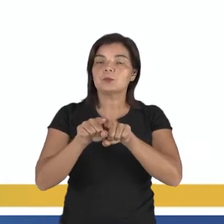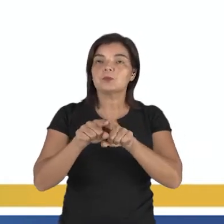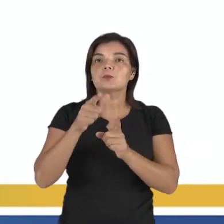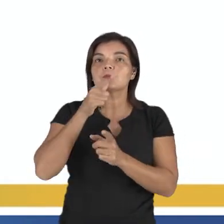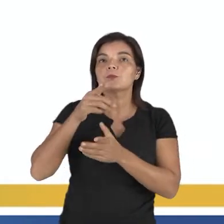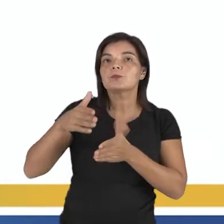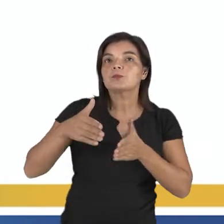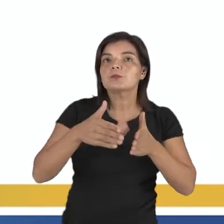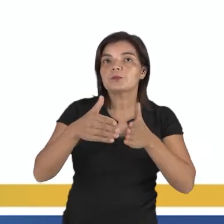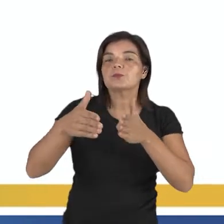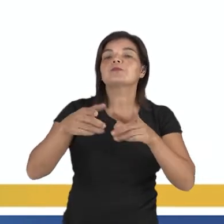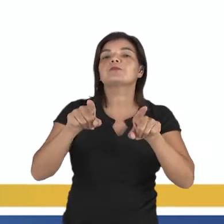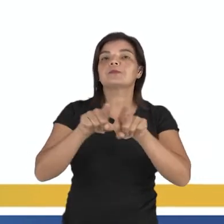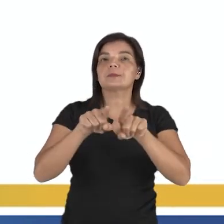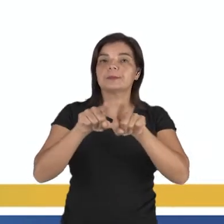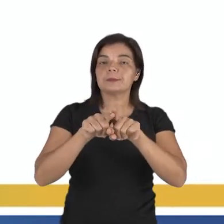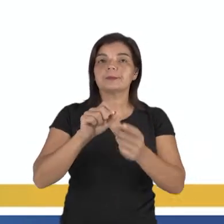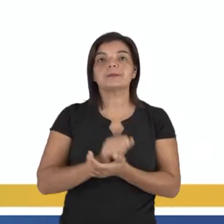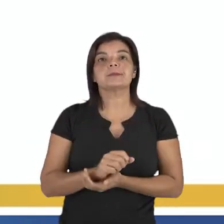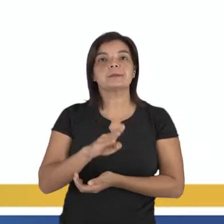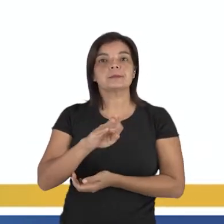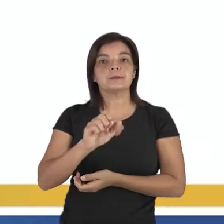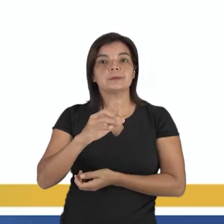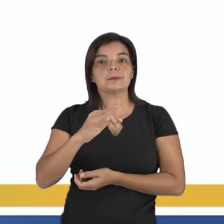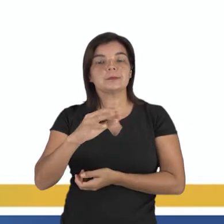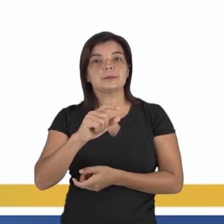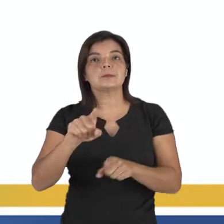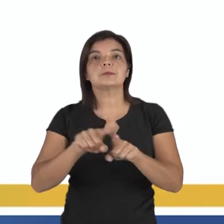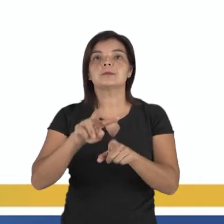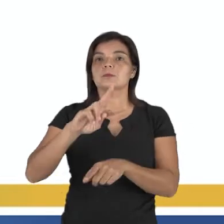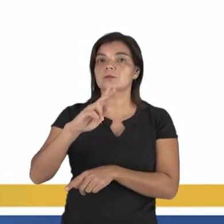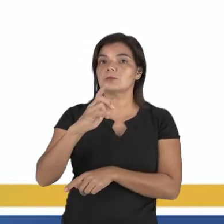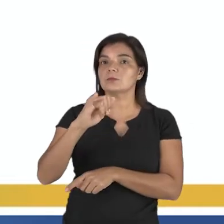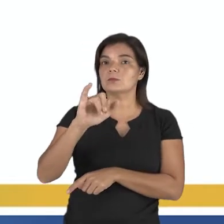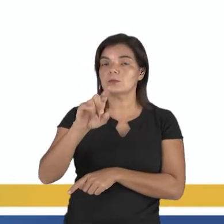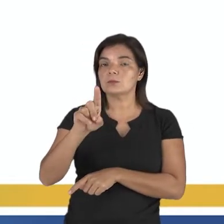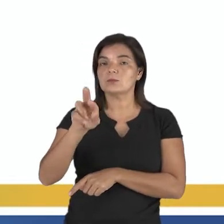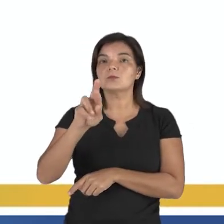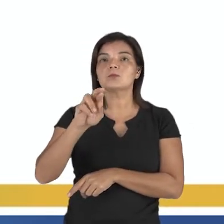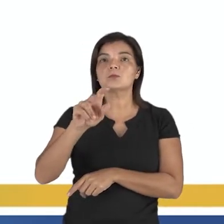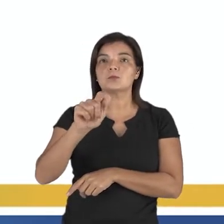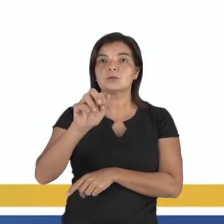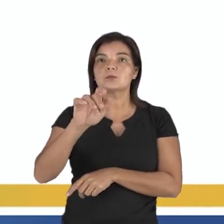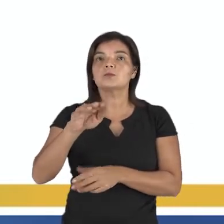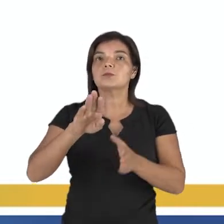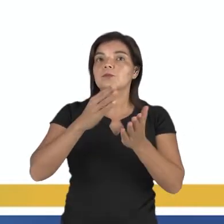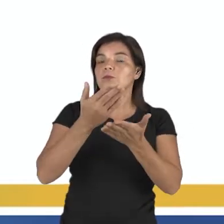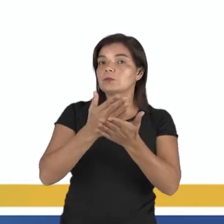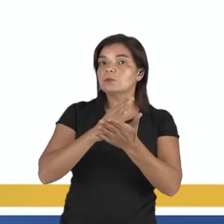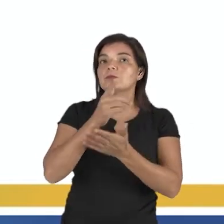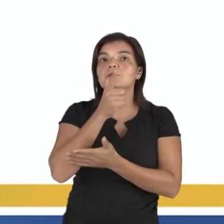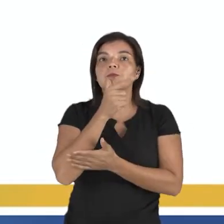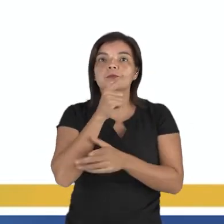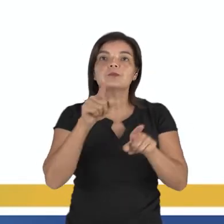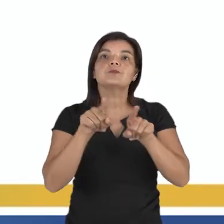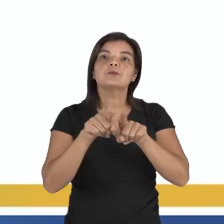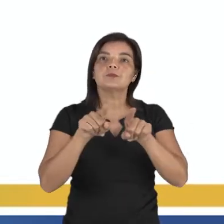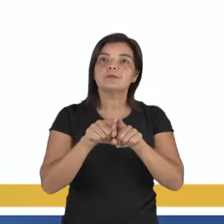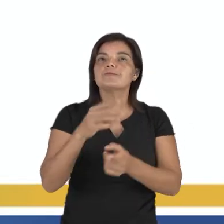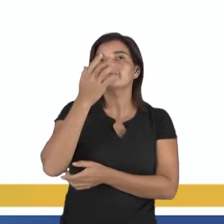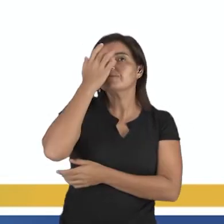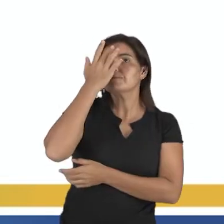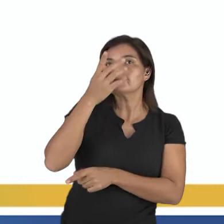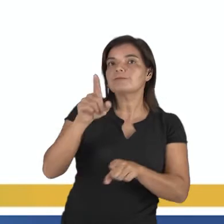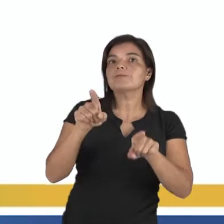próximos ao que são postos pelos rios em suas bacias hidrográficas e divisores de águas. Isso se deu